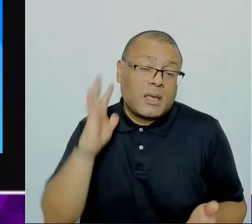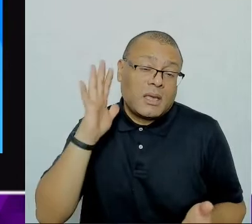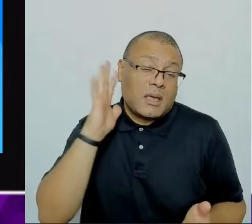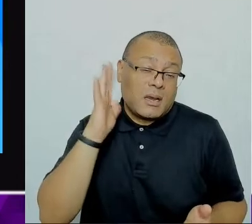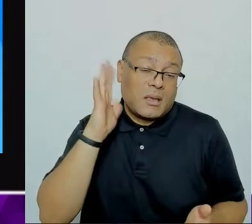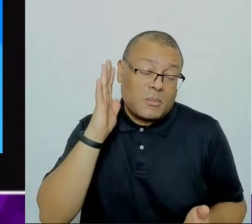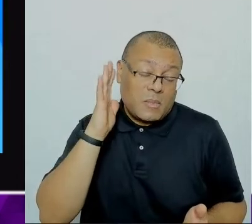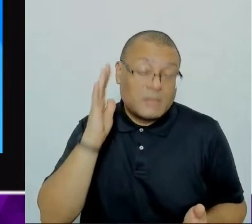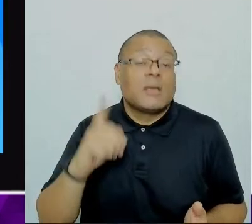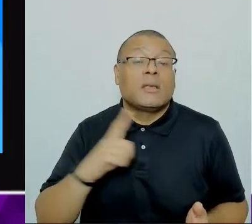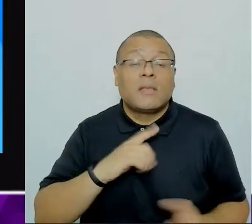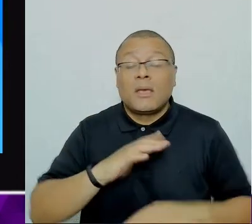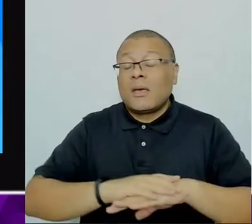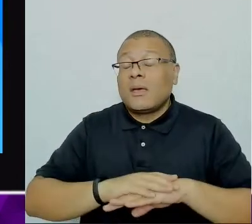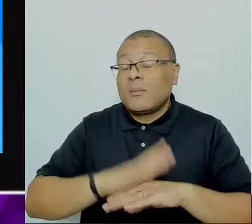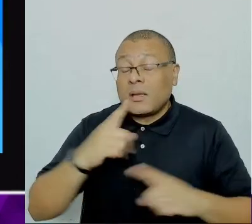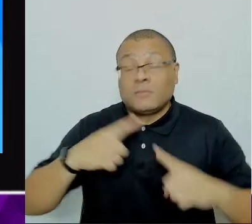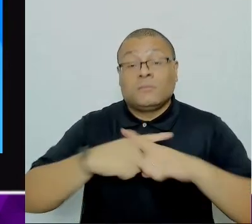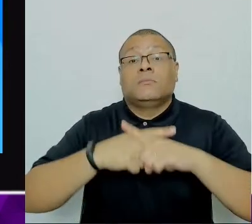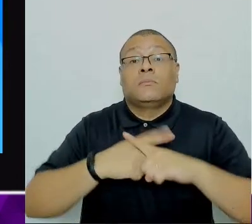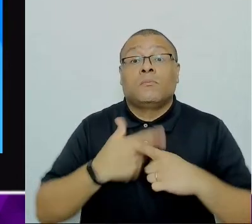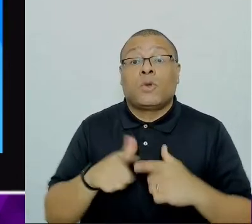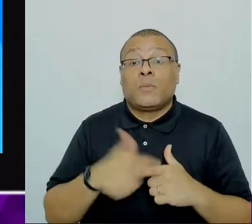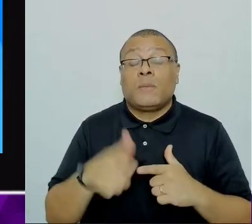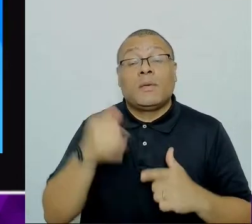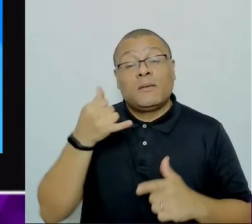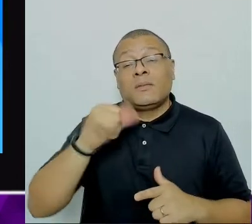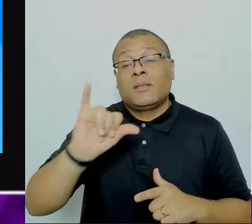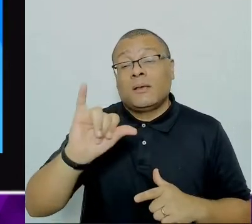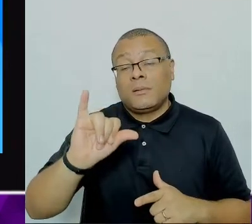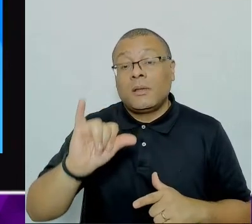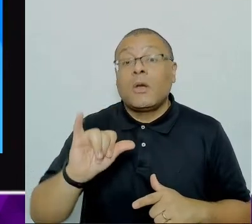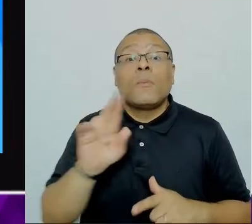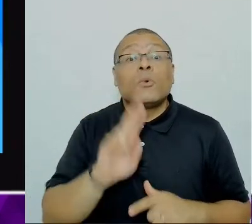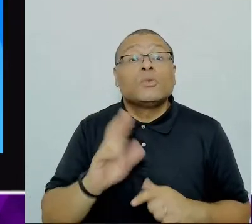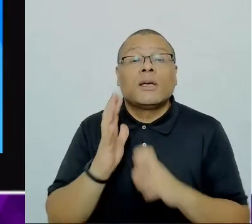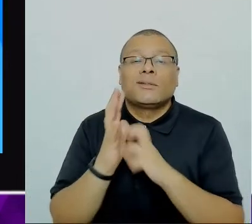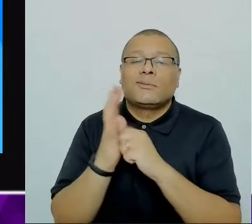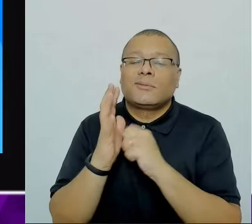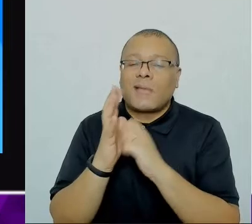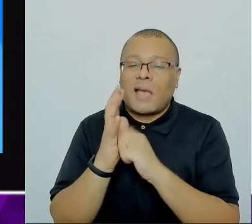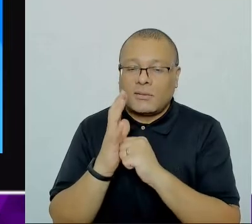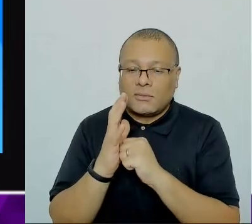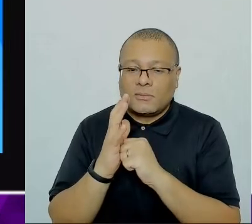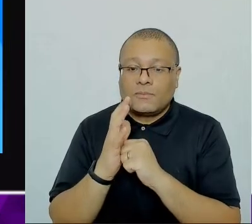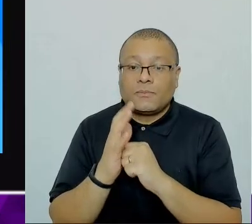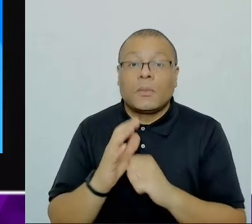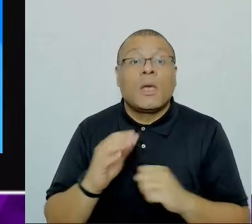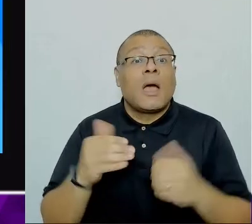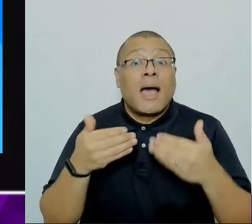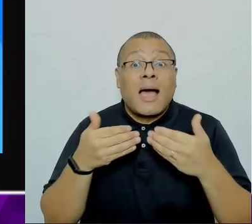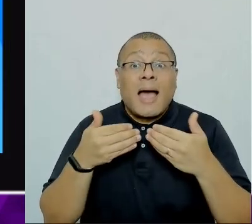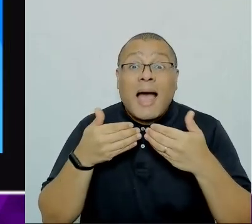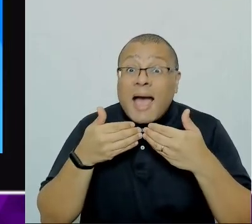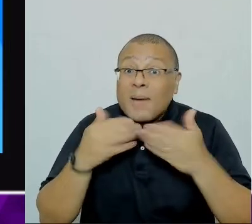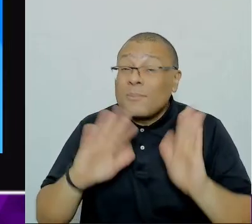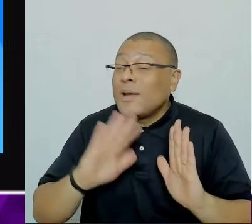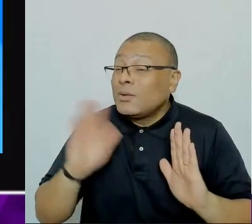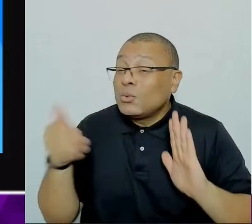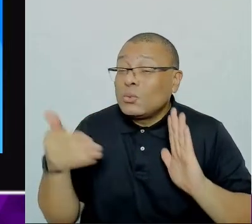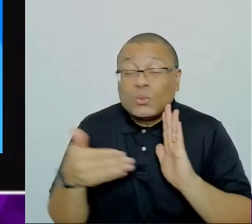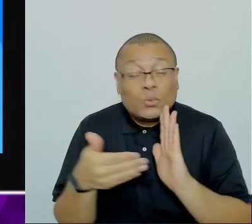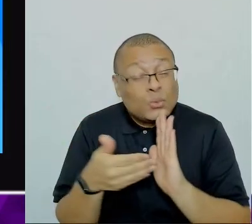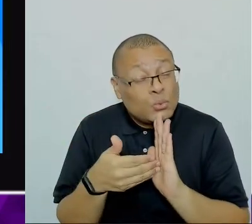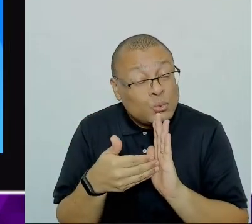tenha cada vez menos atrito. E isso, de novo, com dados. Open Banking, Open Finance sim faz muito sentido para o